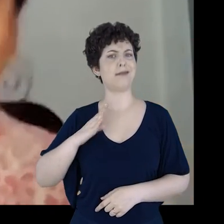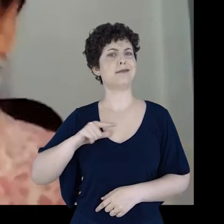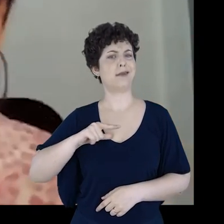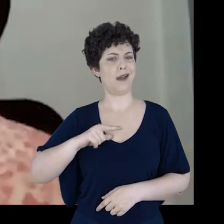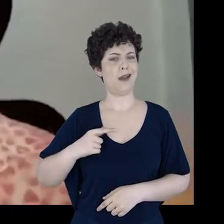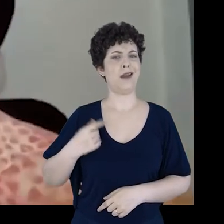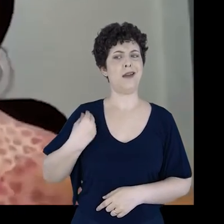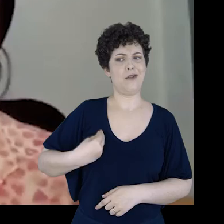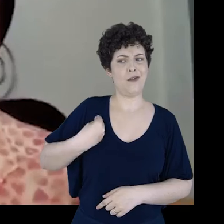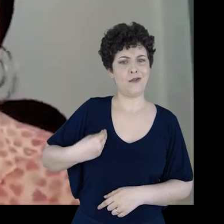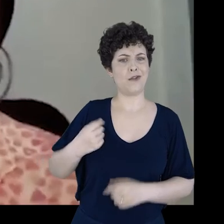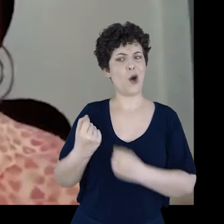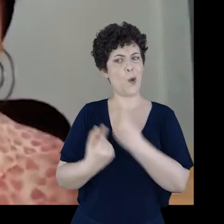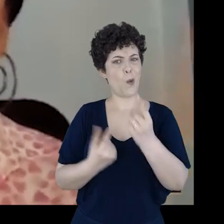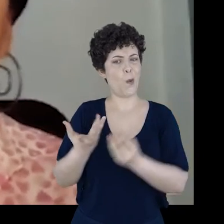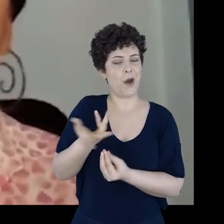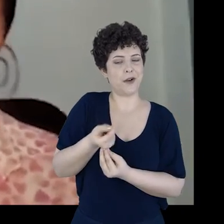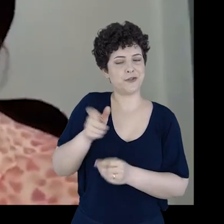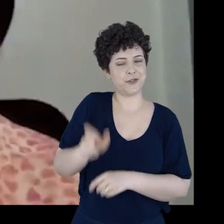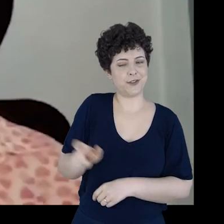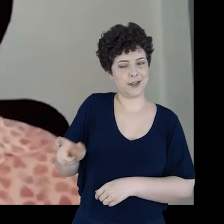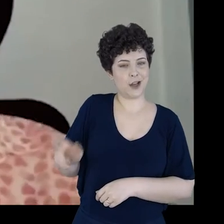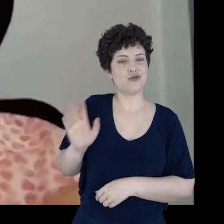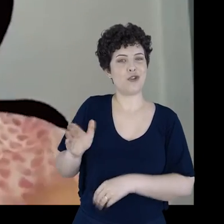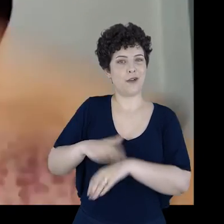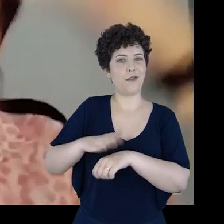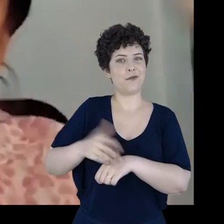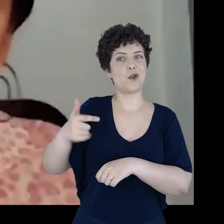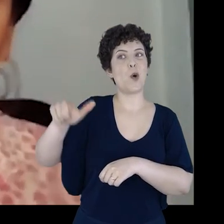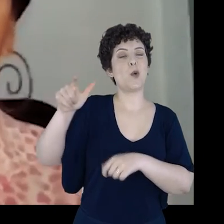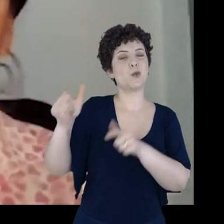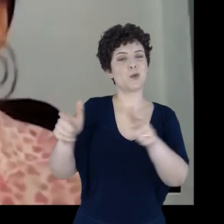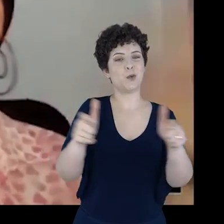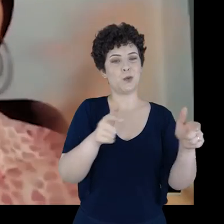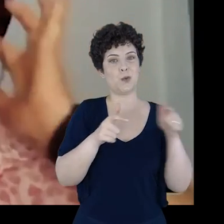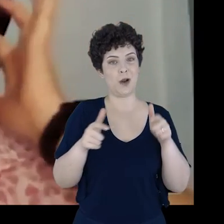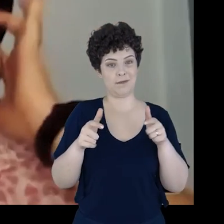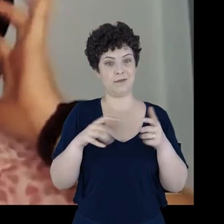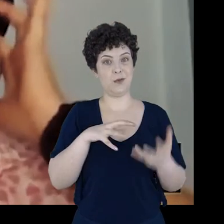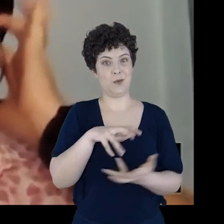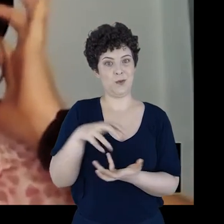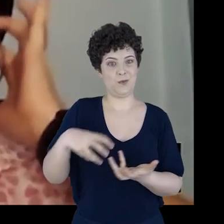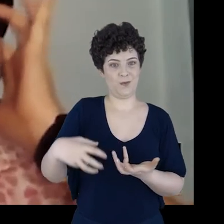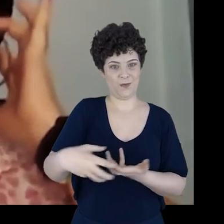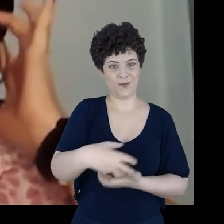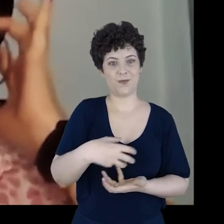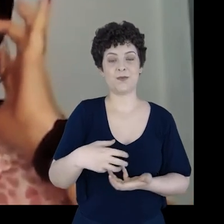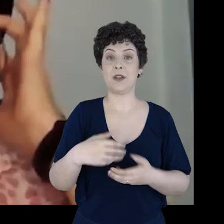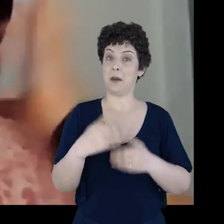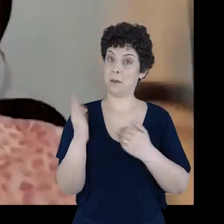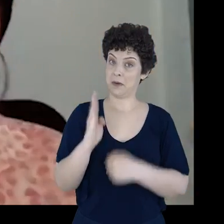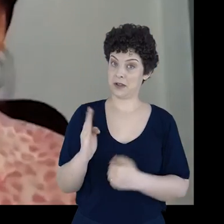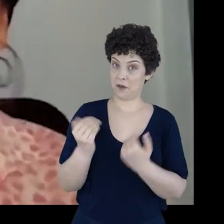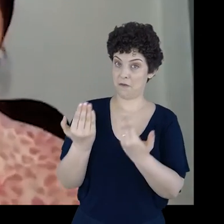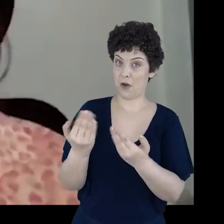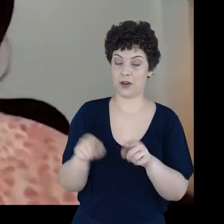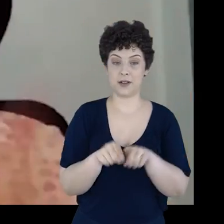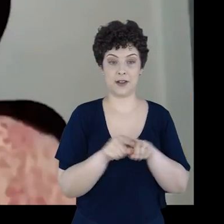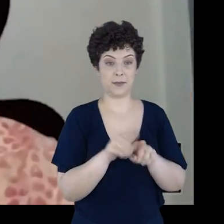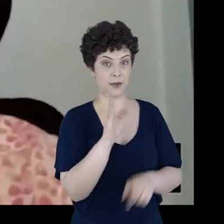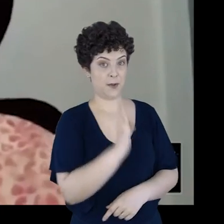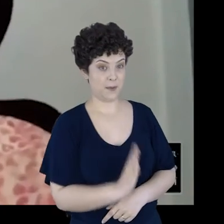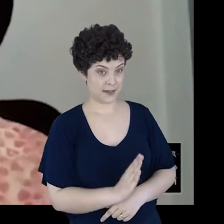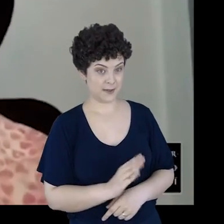coisa que já existe e alguns artistas já têm realizado em outros lugares do... Tem pele branca. ...fora do Brasil